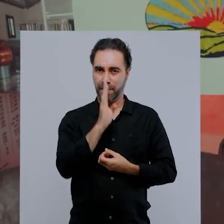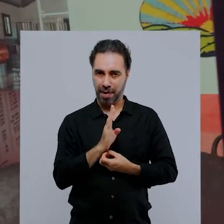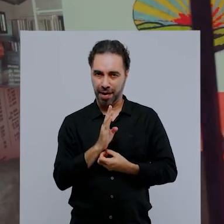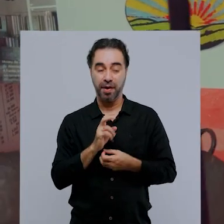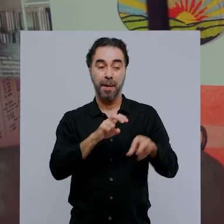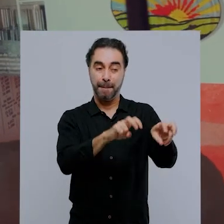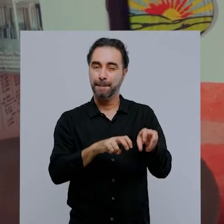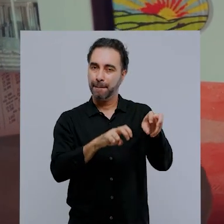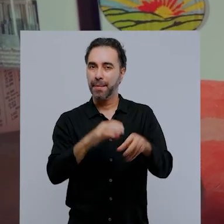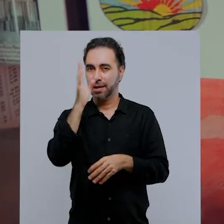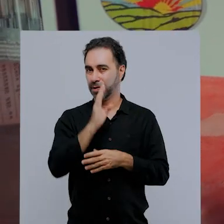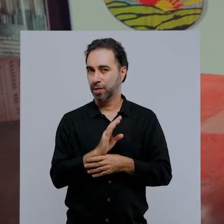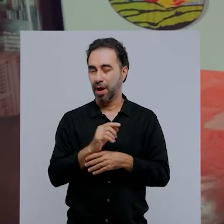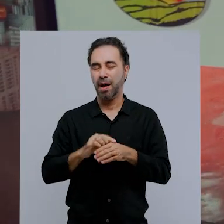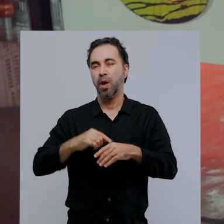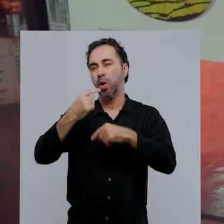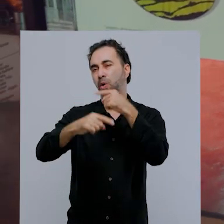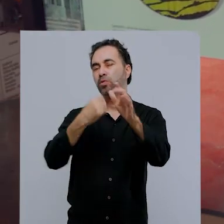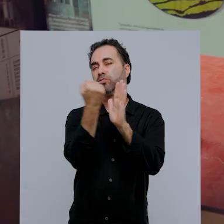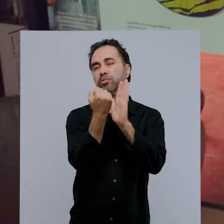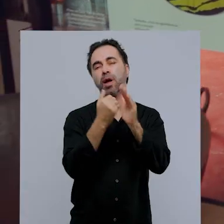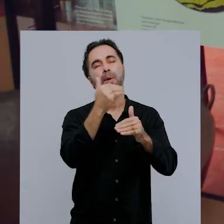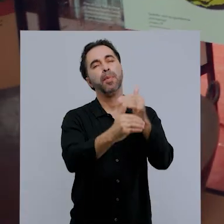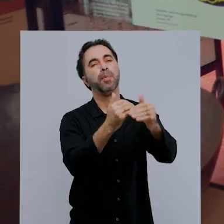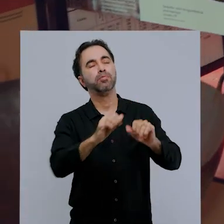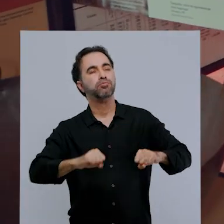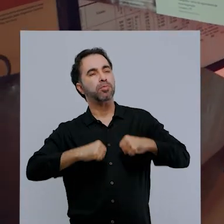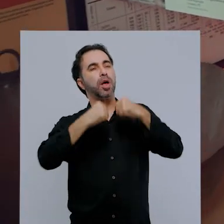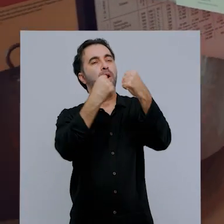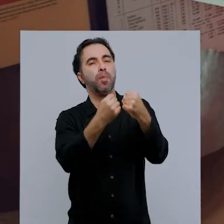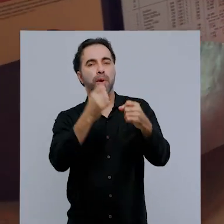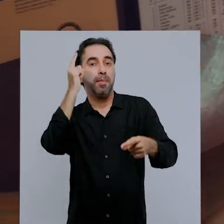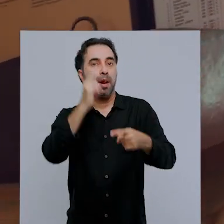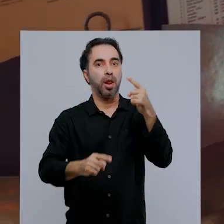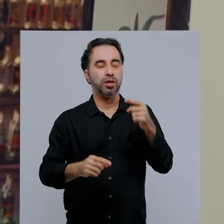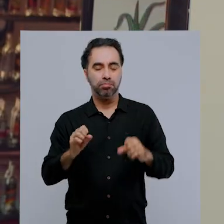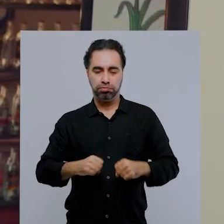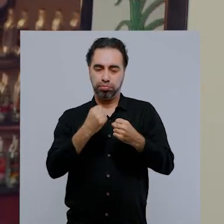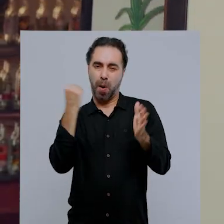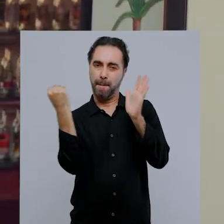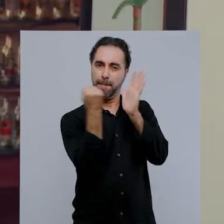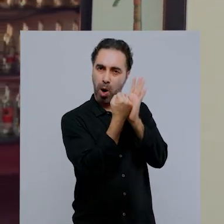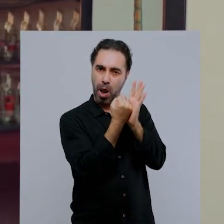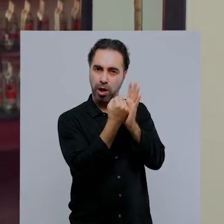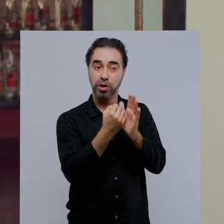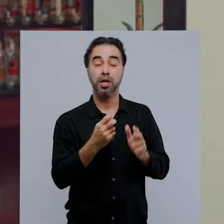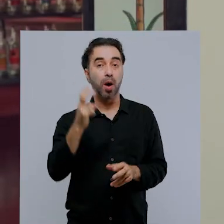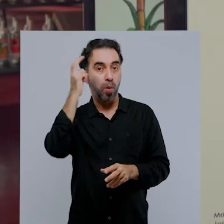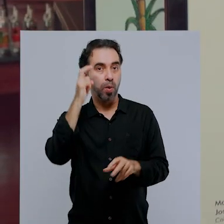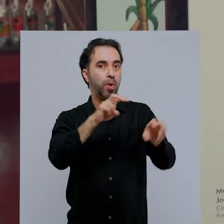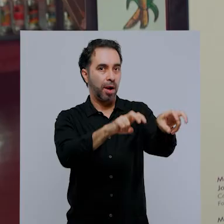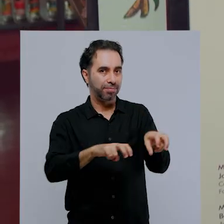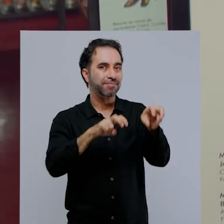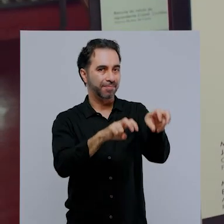dos séculos, superou proibições e se consolidou como um elemento vital de nossa cultura rural, a famosa